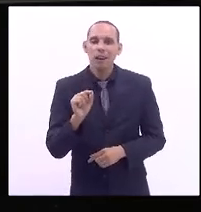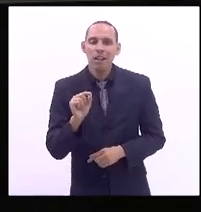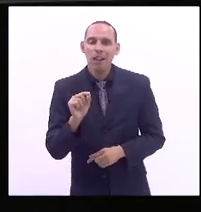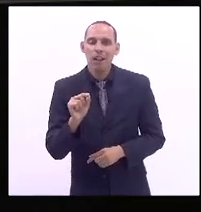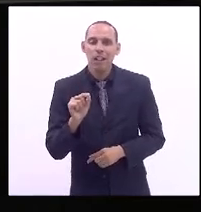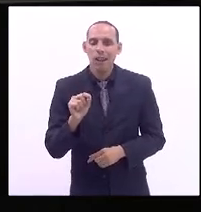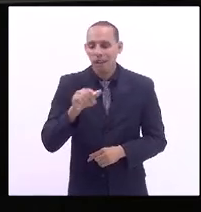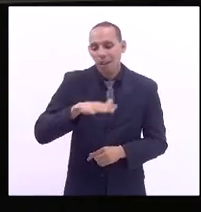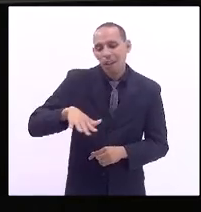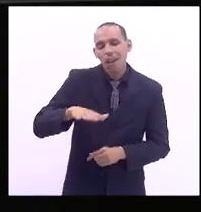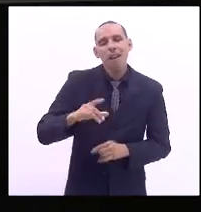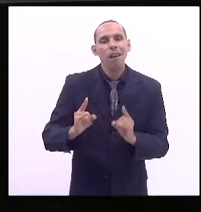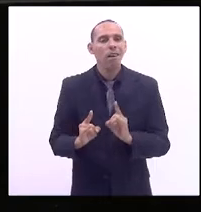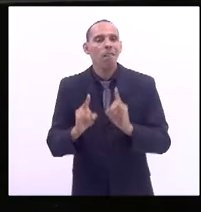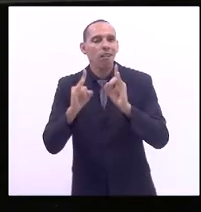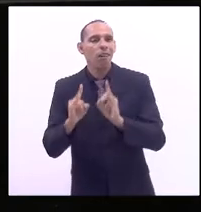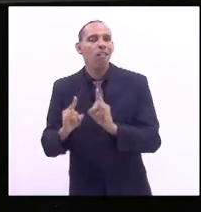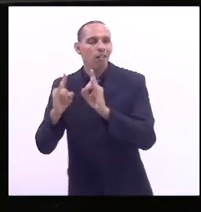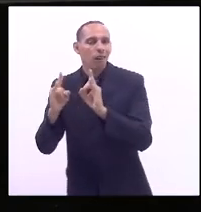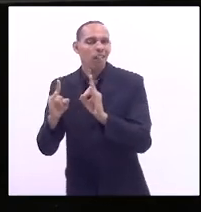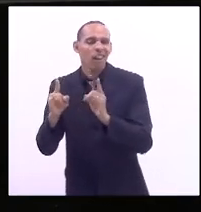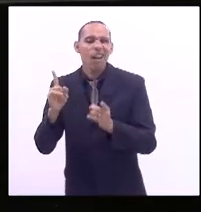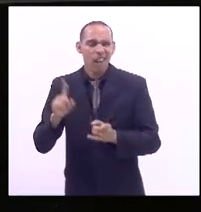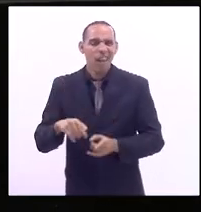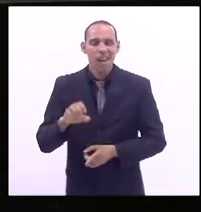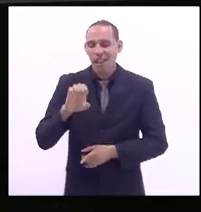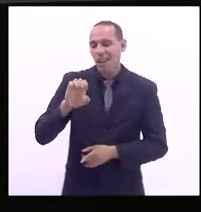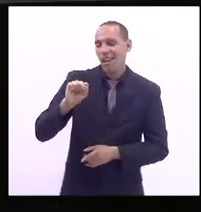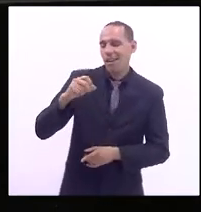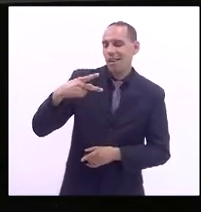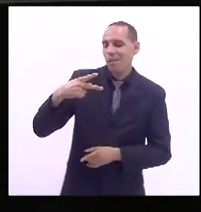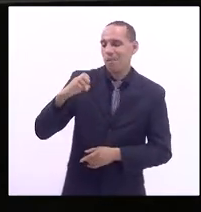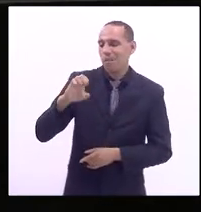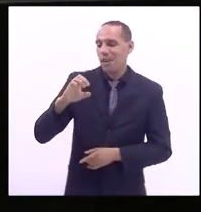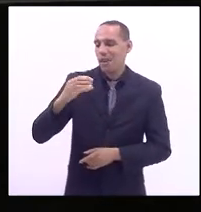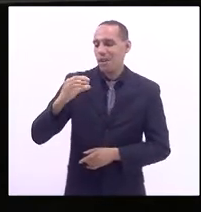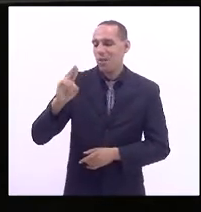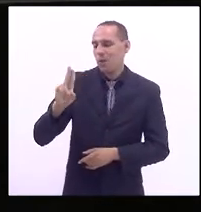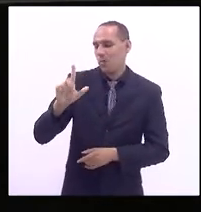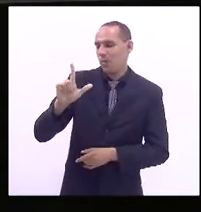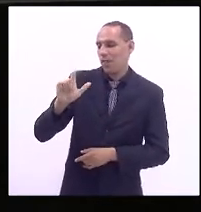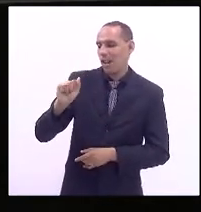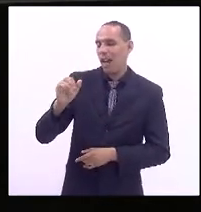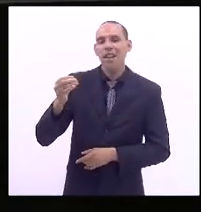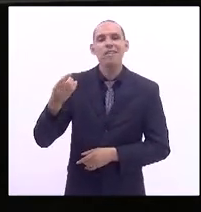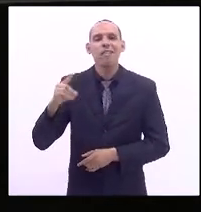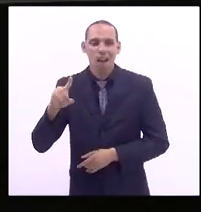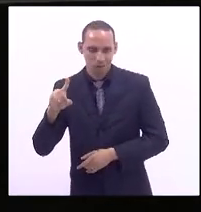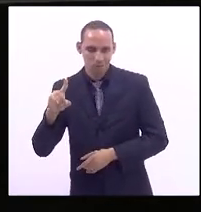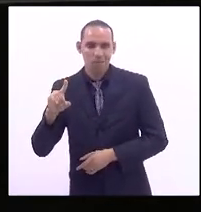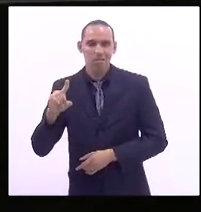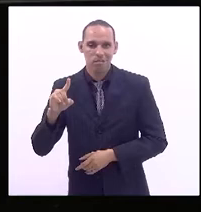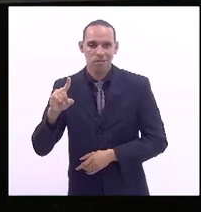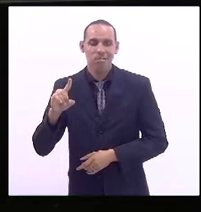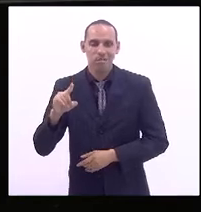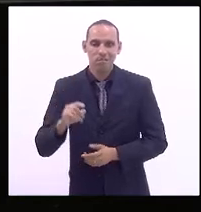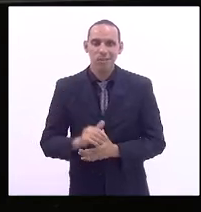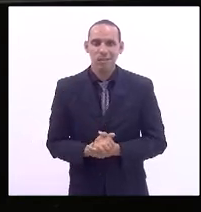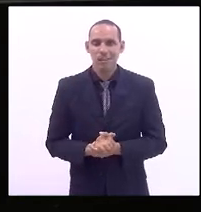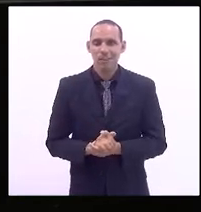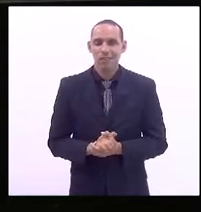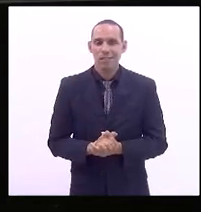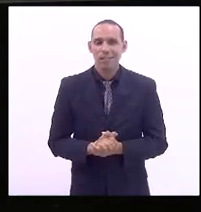setor imobiliário aqui é especulação aqui Aqui é especulação com